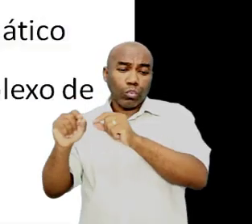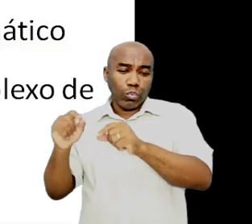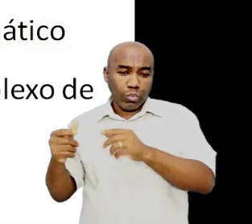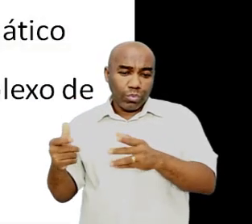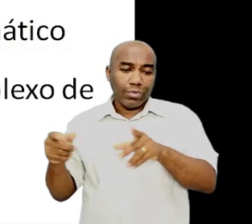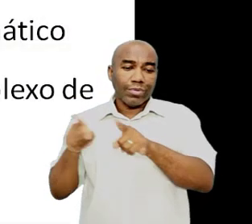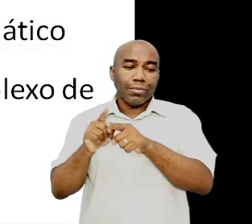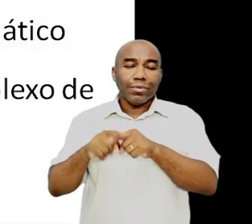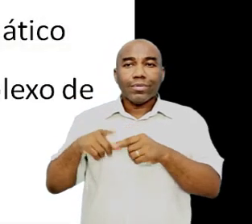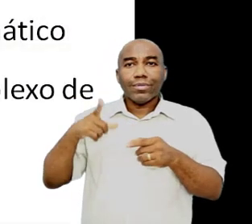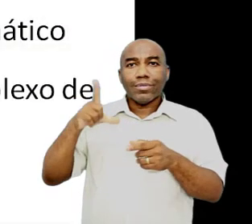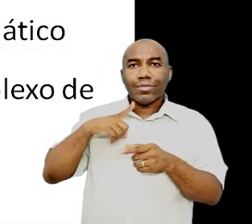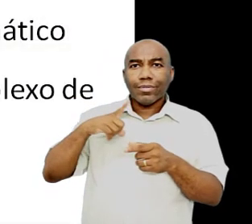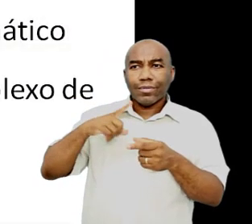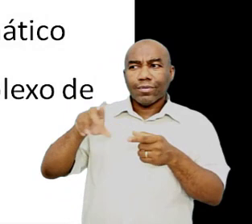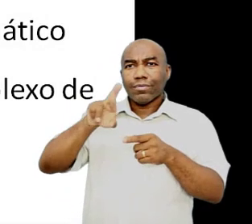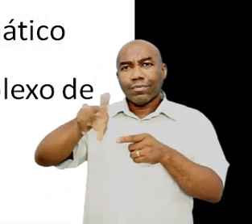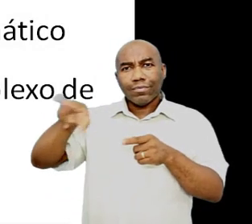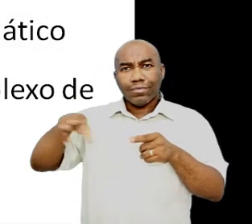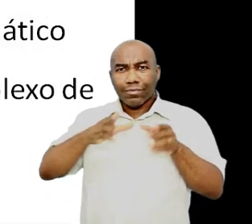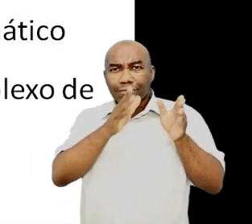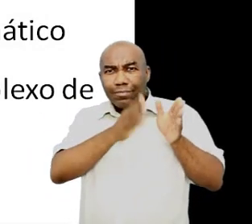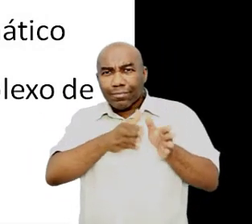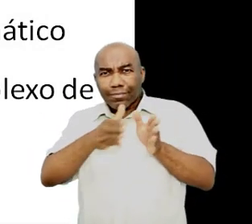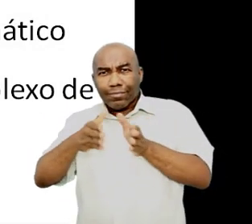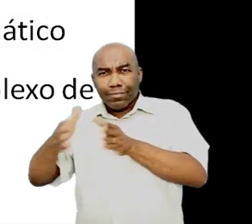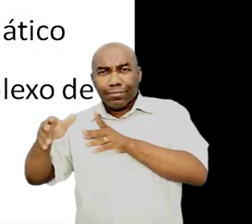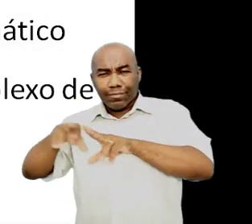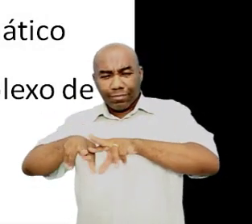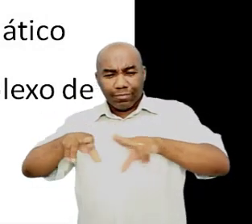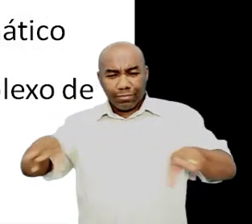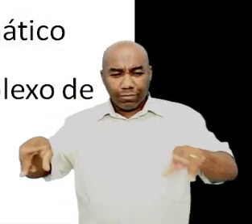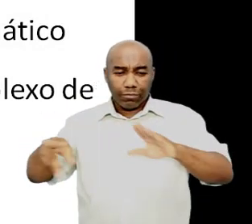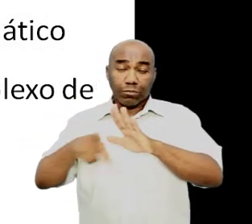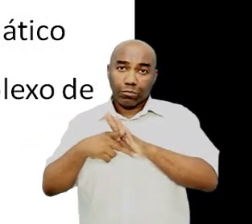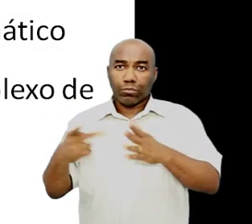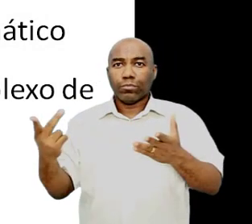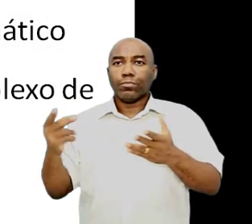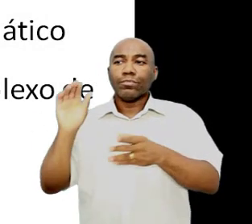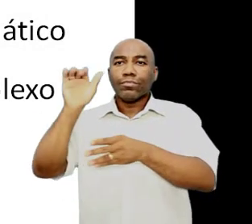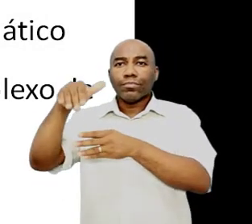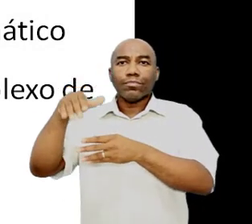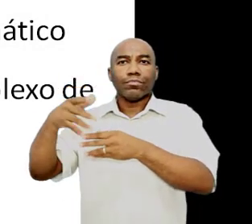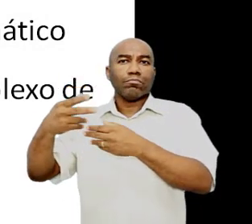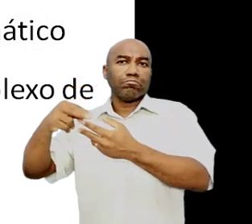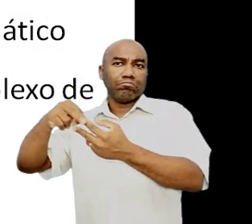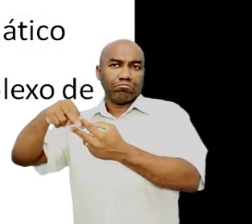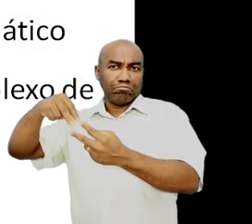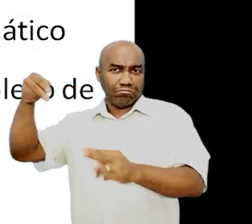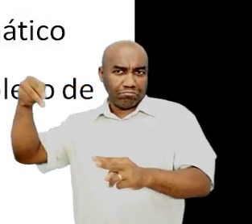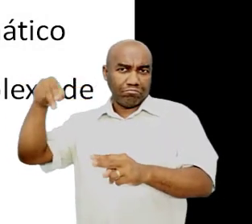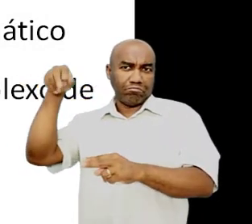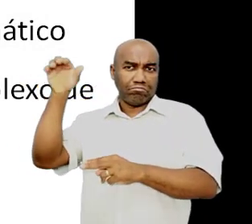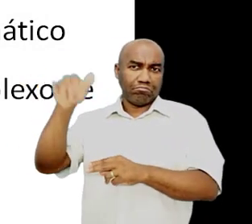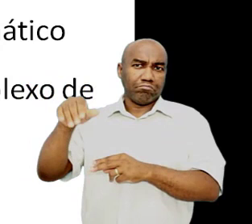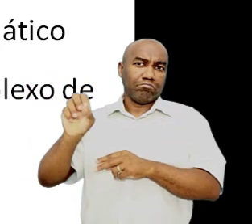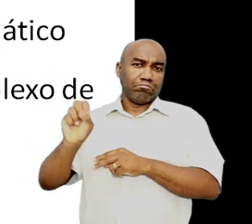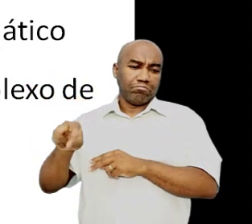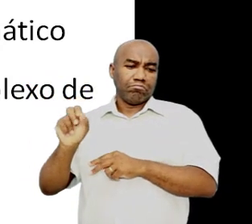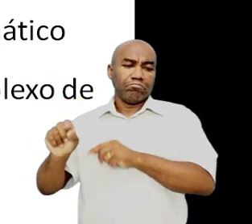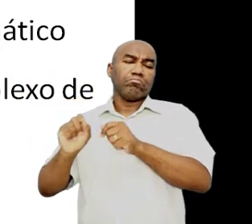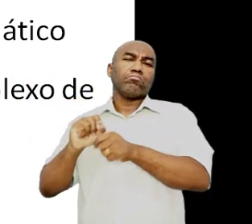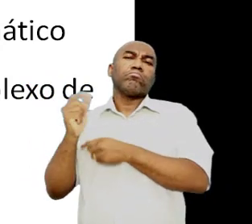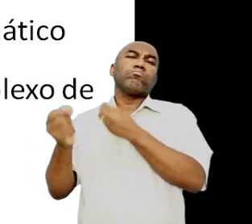Cuja sequência de aminoácidos estão codificados no genoma viral. Agora vem o quê? A pergunta do exercício. Aqui mata a